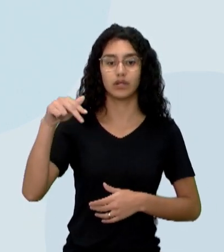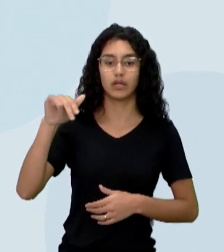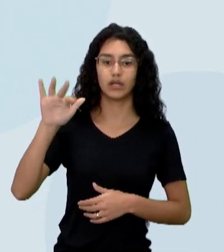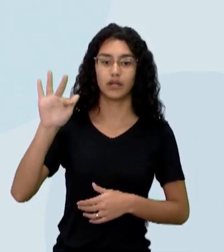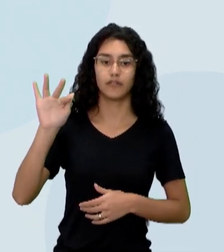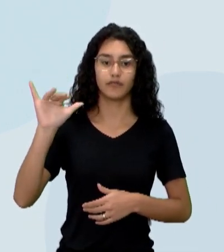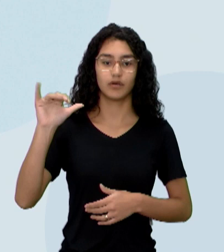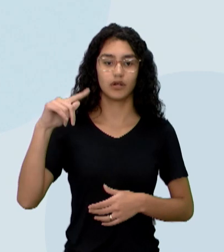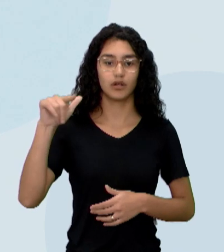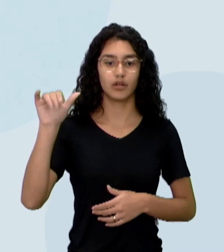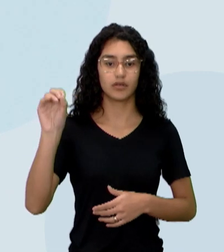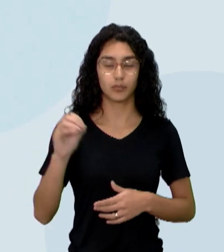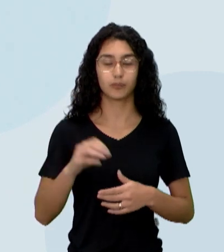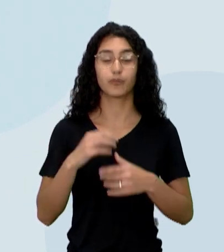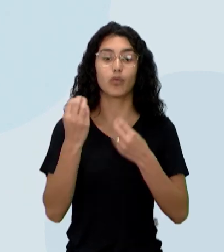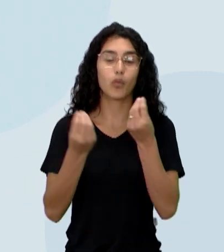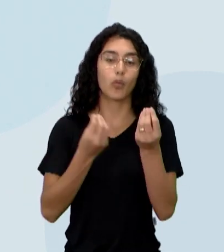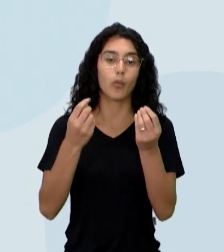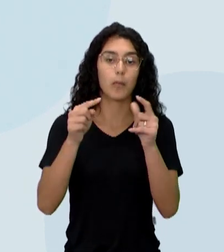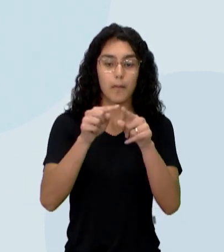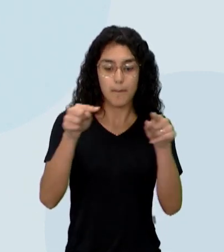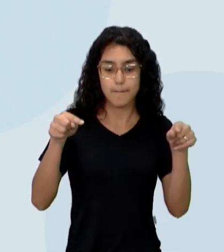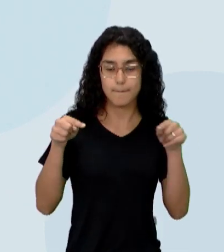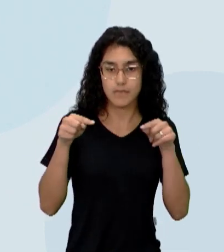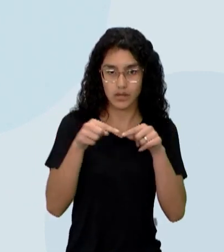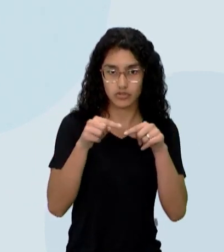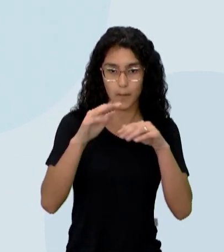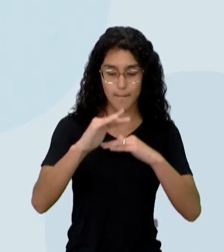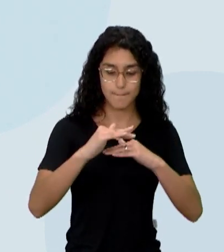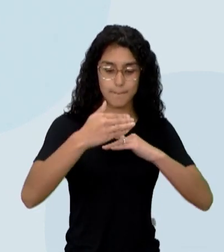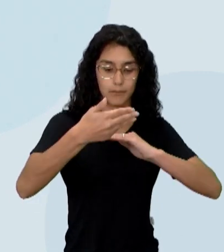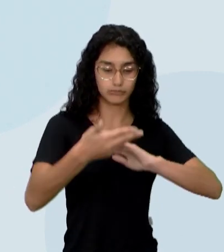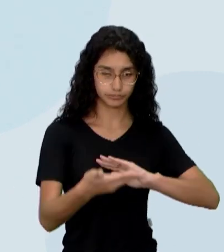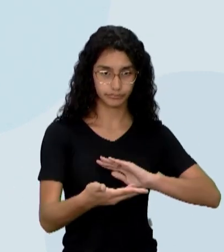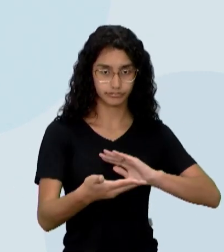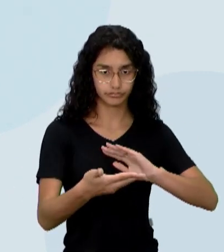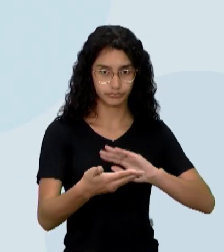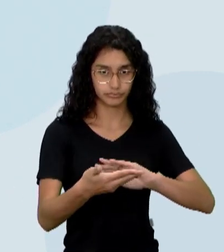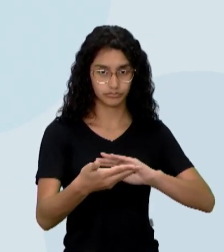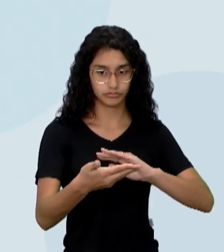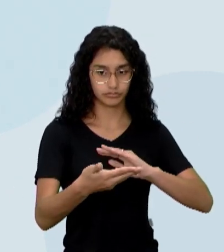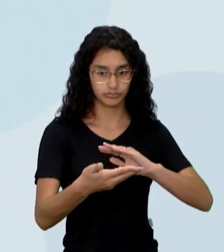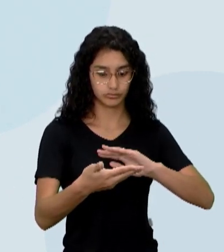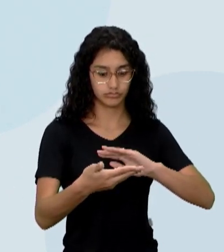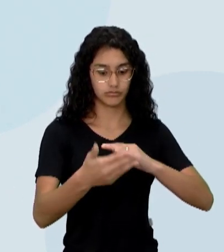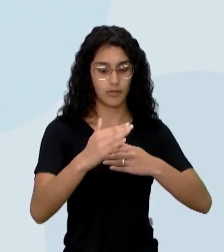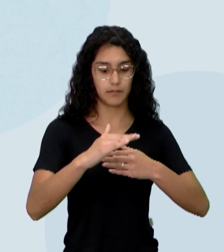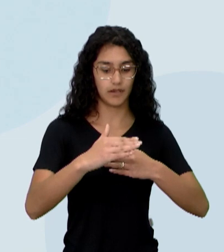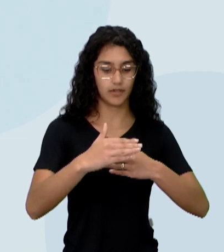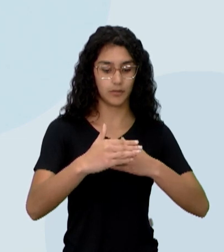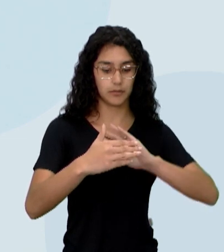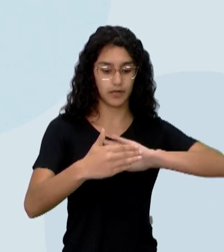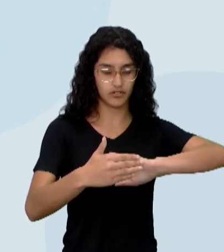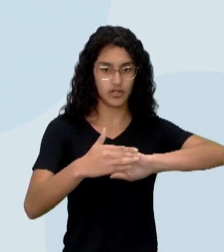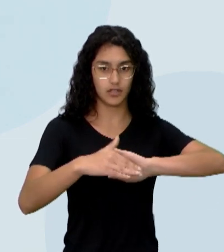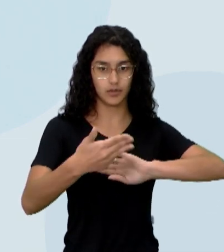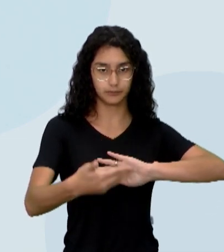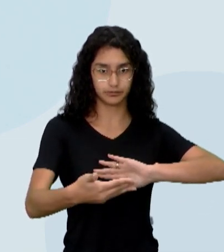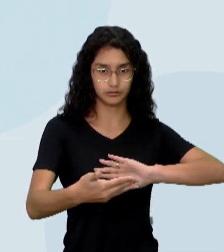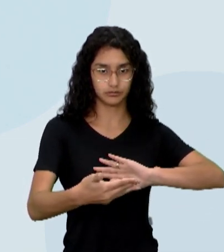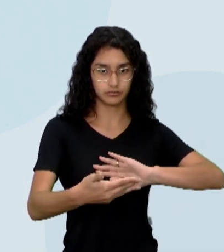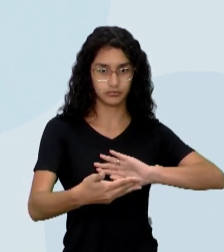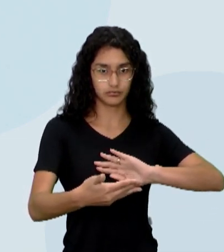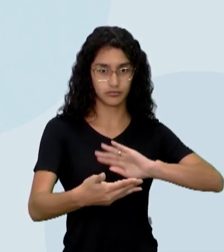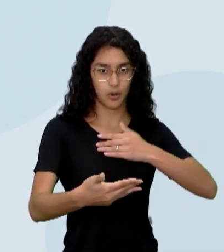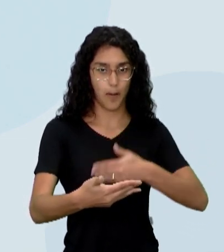como se eu tivesse pego uma caixinha, né, e tivesse aberto essa caixa, né, e exposto todo o material aí de forma, né,